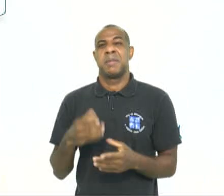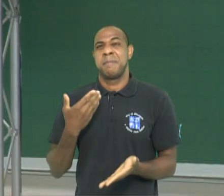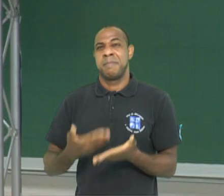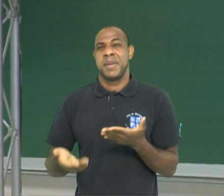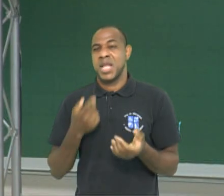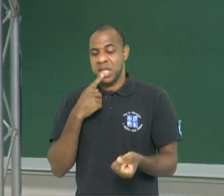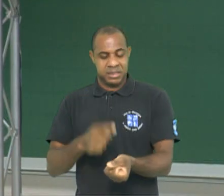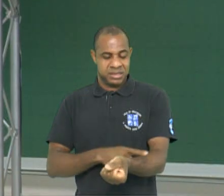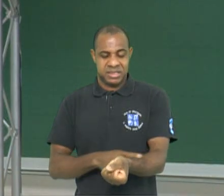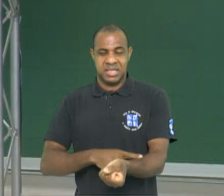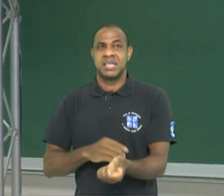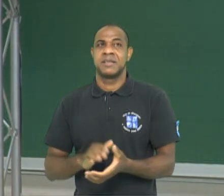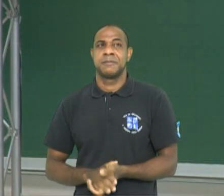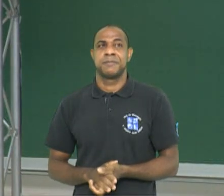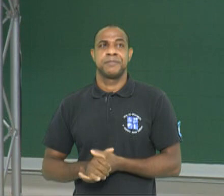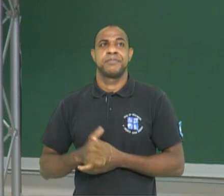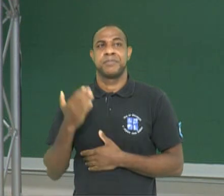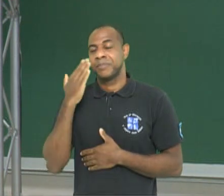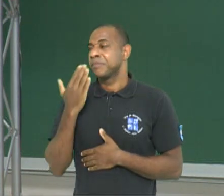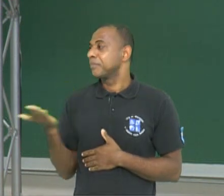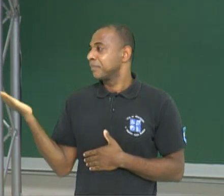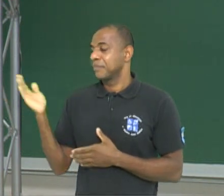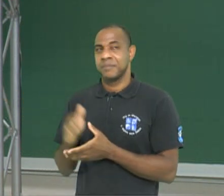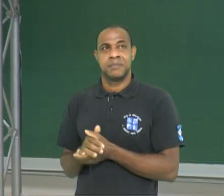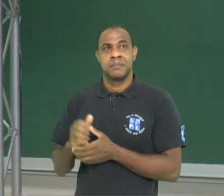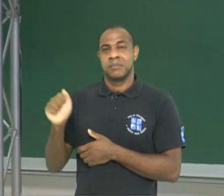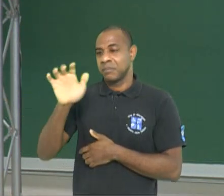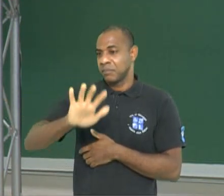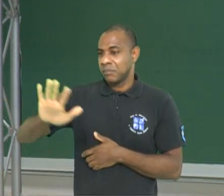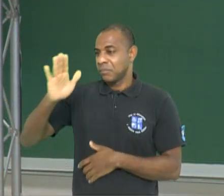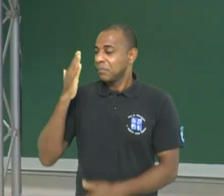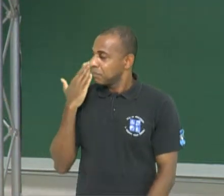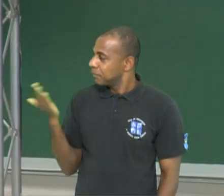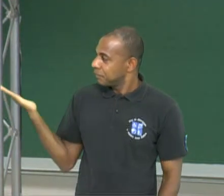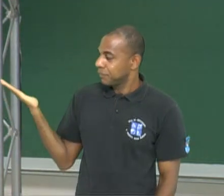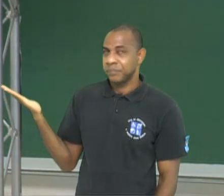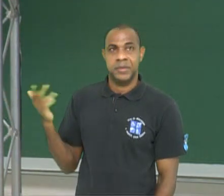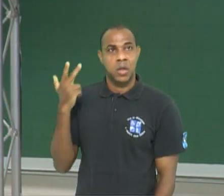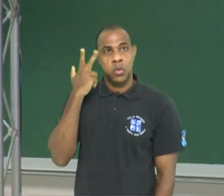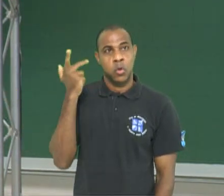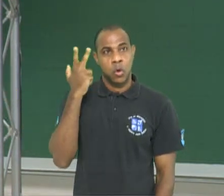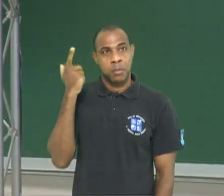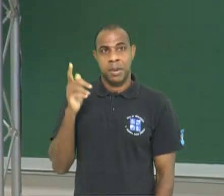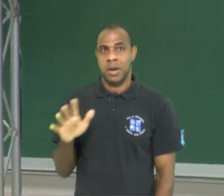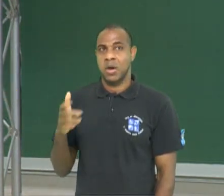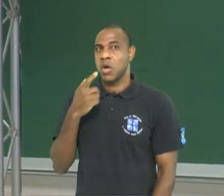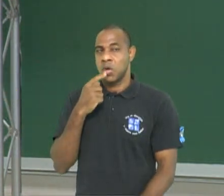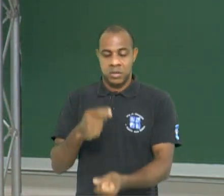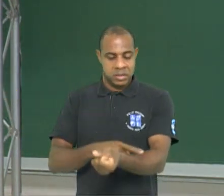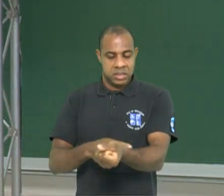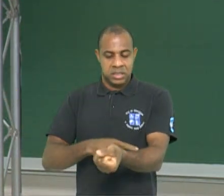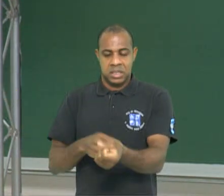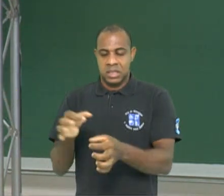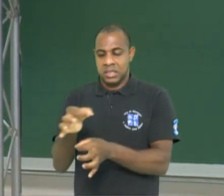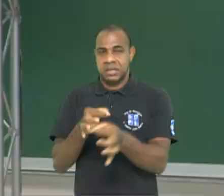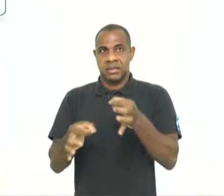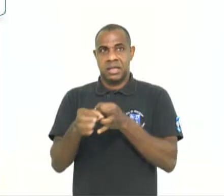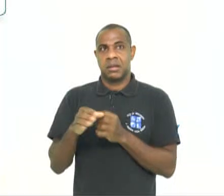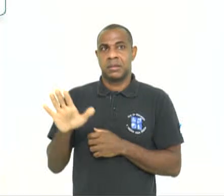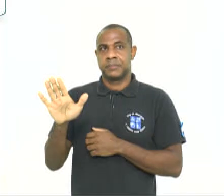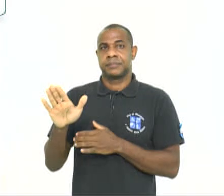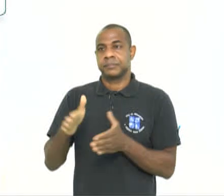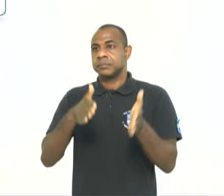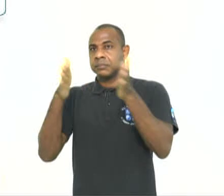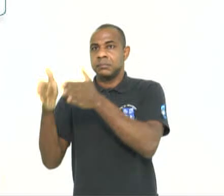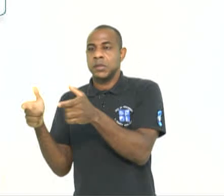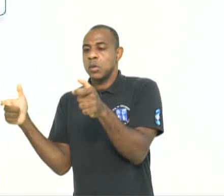doenças, como a gente citou ali. Aqui uma ilustração mostrando um quadro normal, né, de células sanguíneas e anemia um quadro